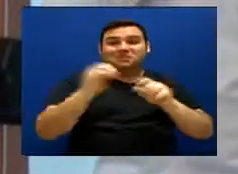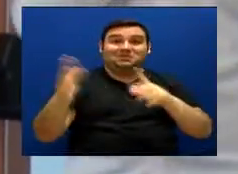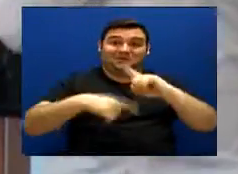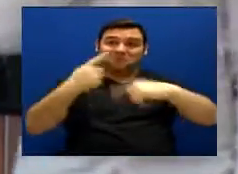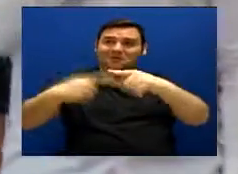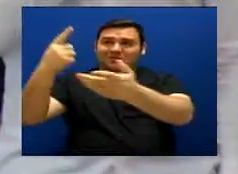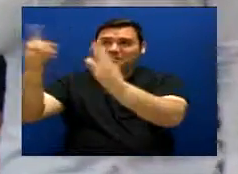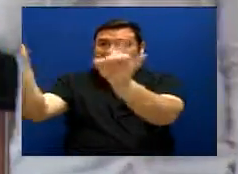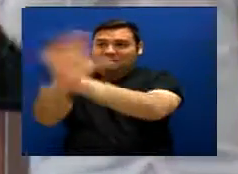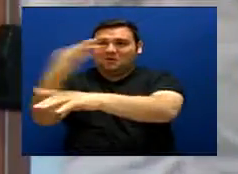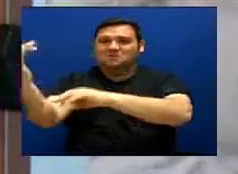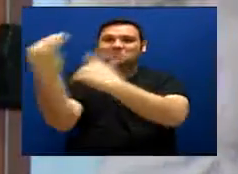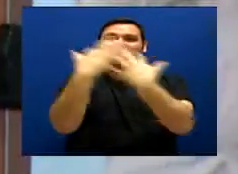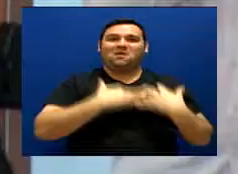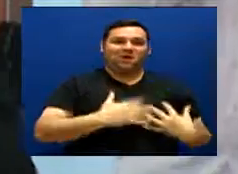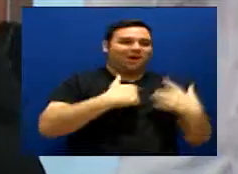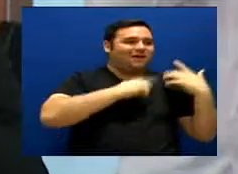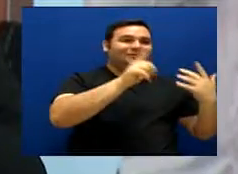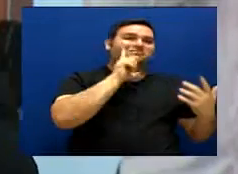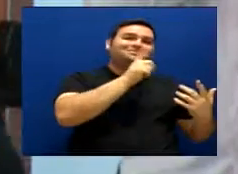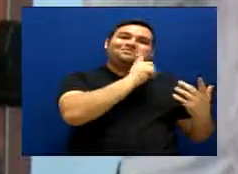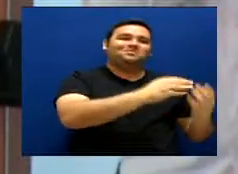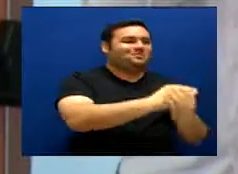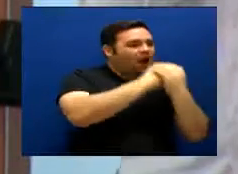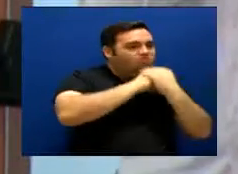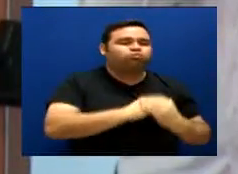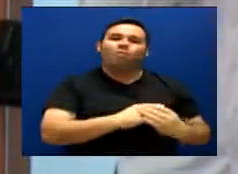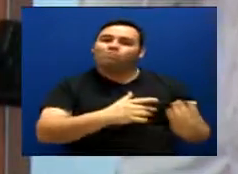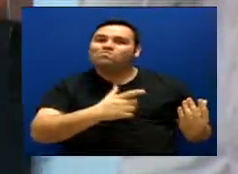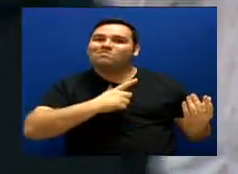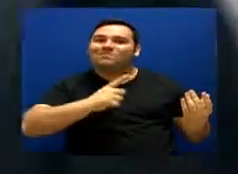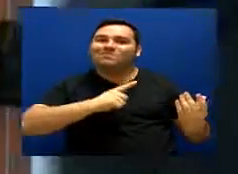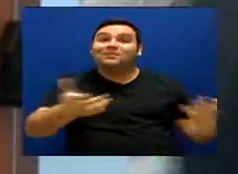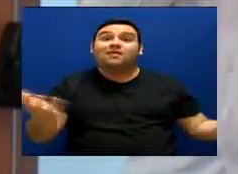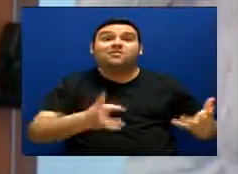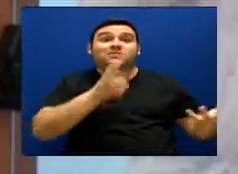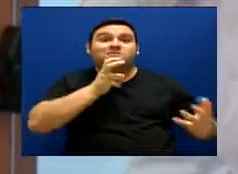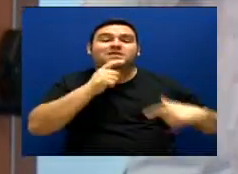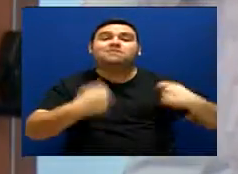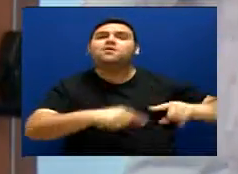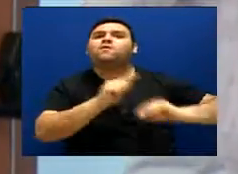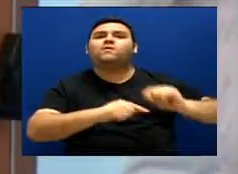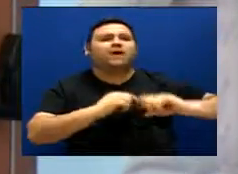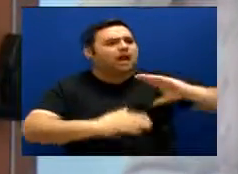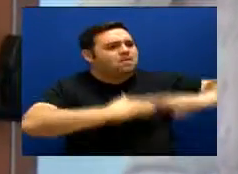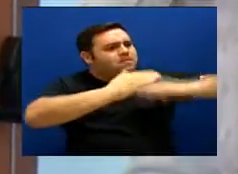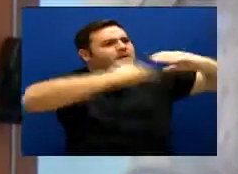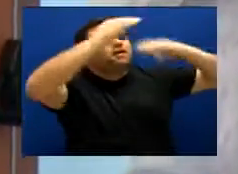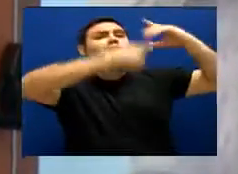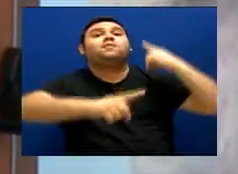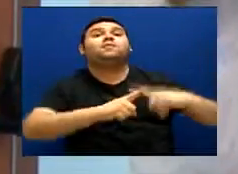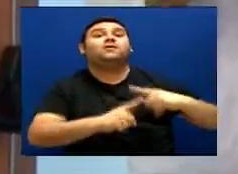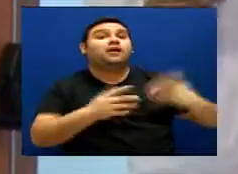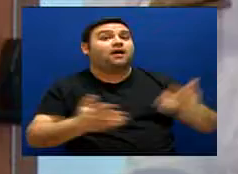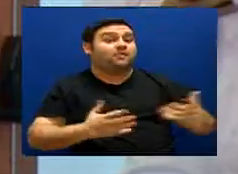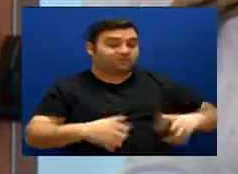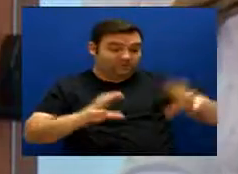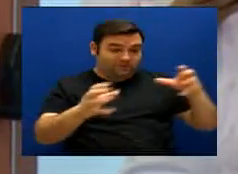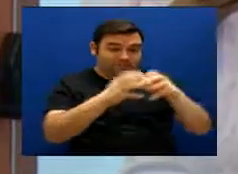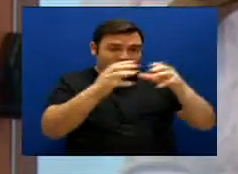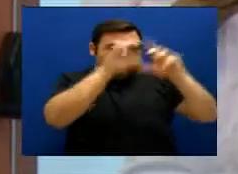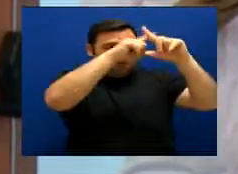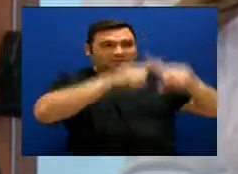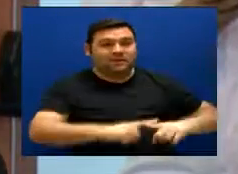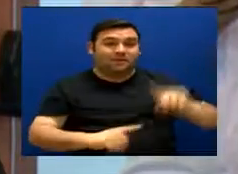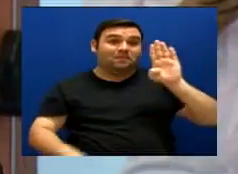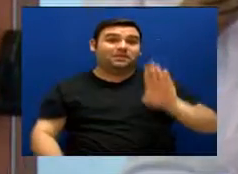lá. Só que Sorocaba, como disse o Renan, agora tem que pensar cada vez mais para frente, porque a gente está na Série B. Tem que